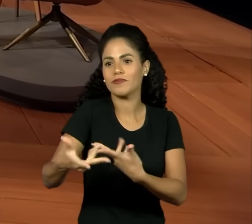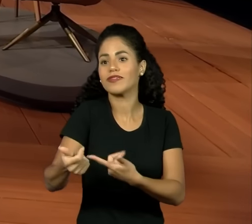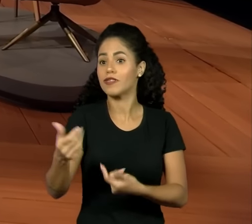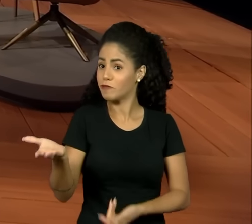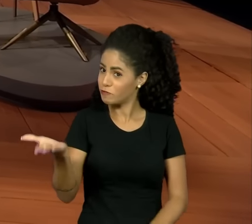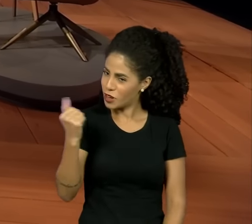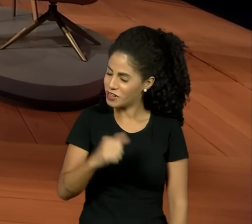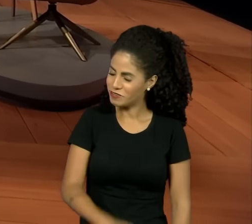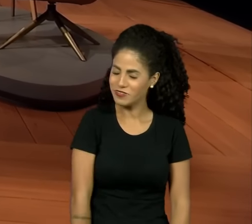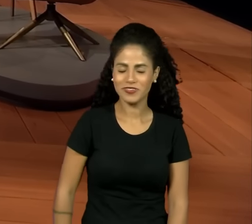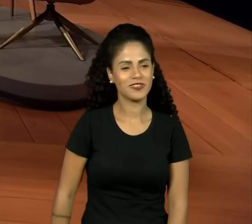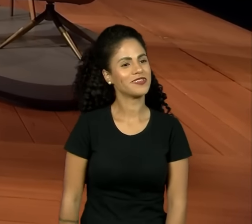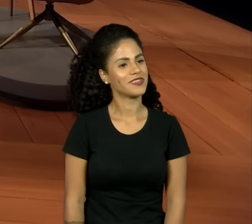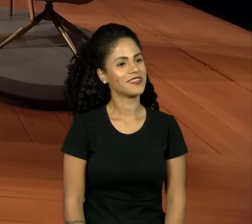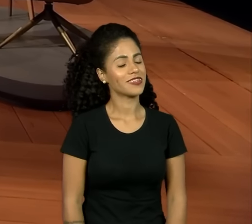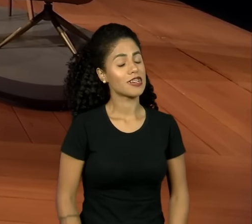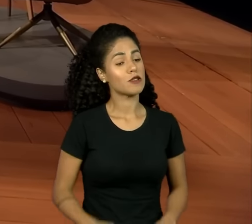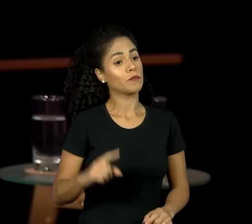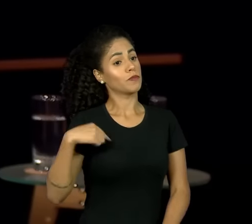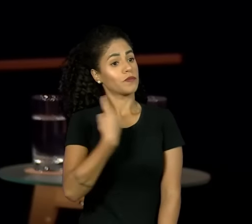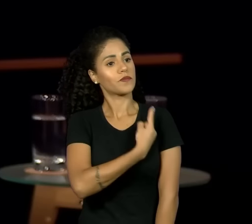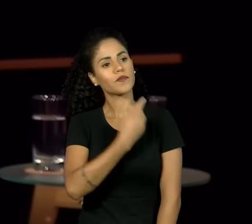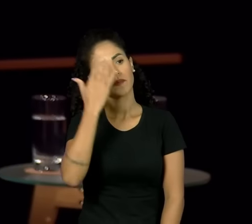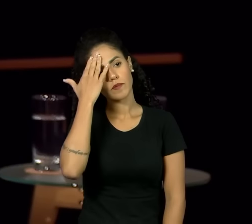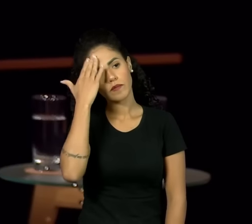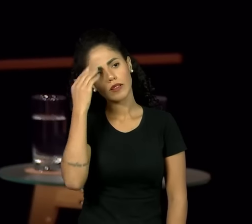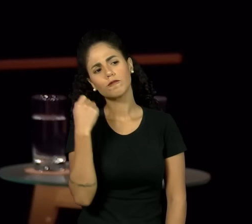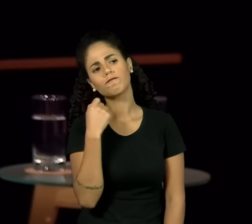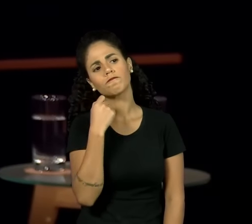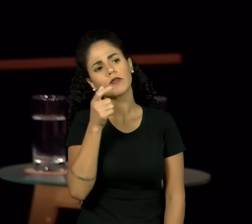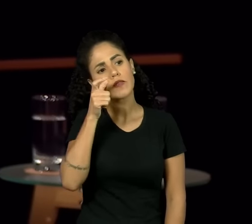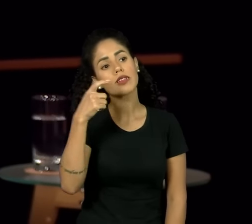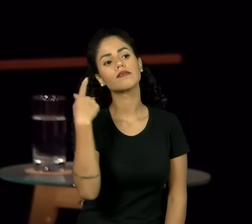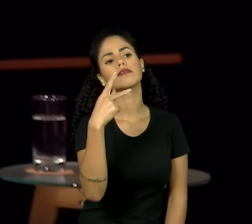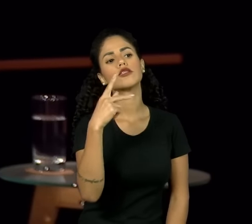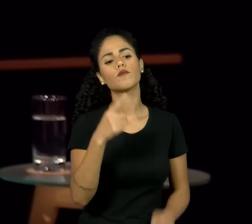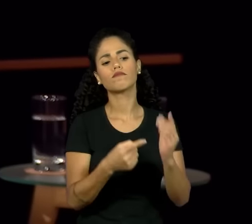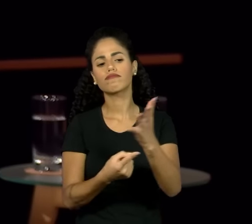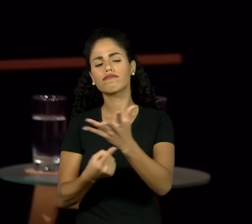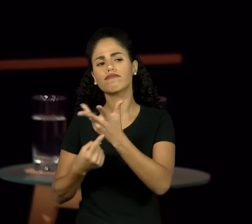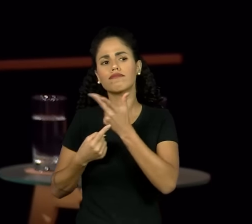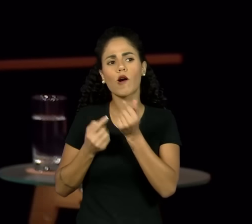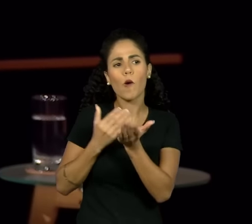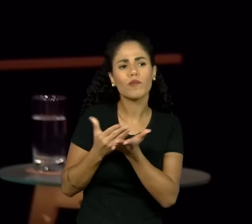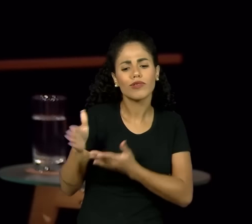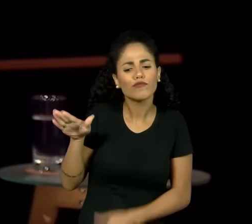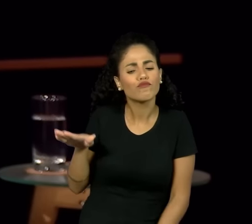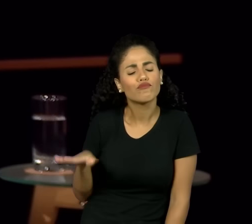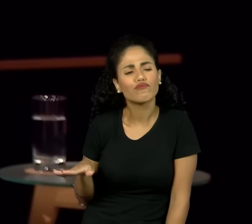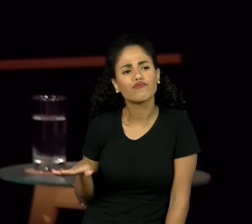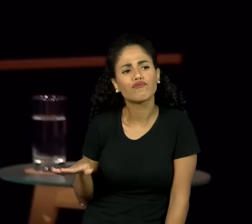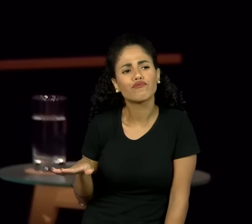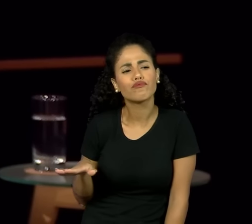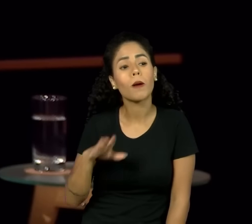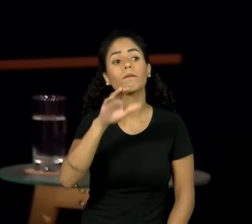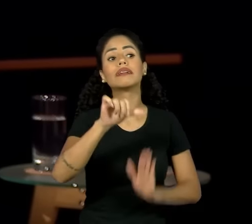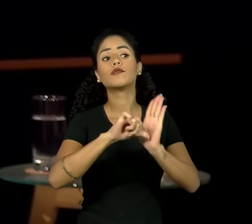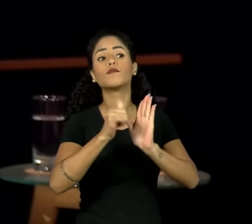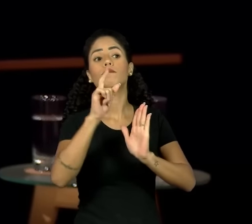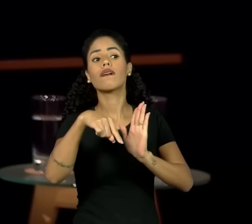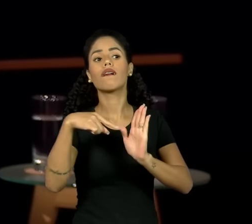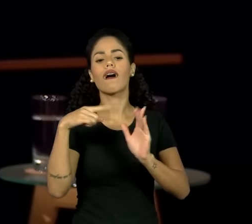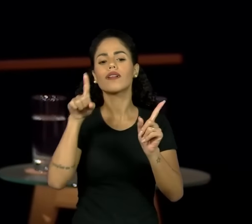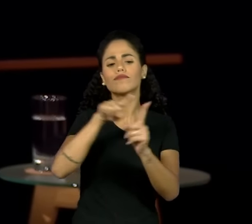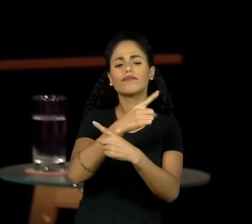vamos embora Fábio pelo que a gente sabe seu interesse pela arte começou bem cedo e a sua primeira paixão foi a música Você